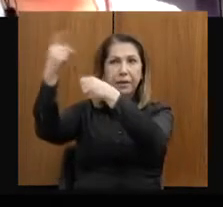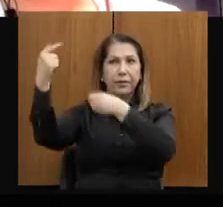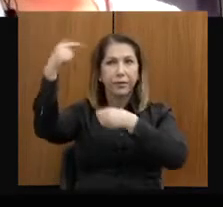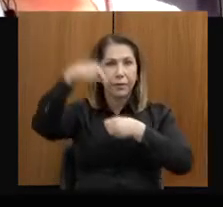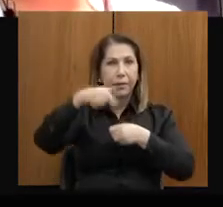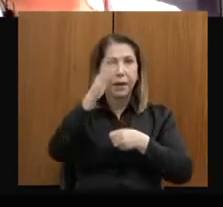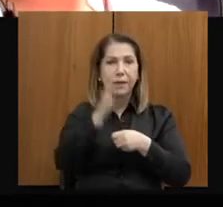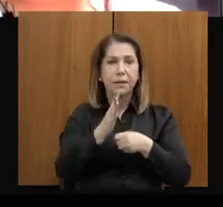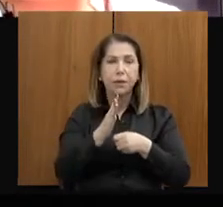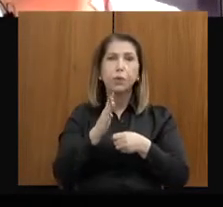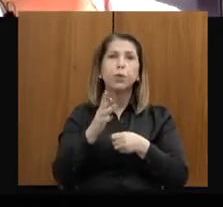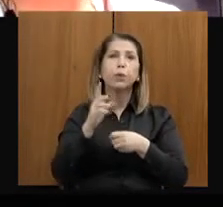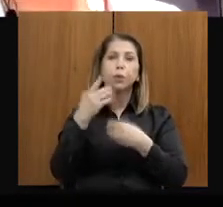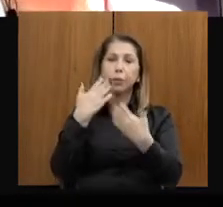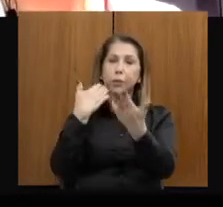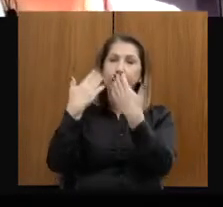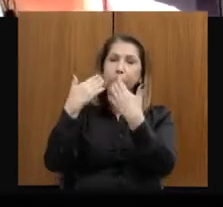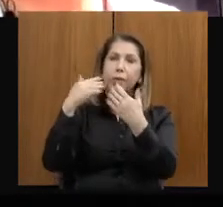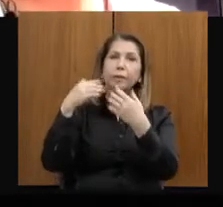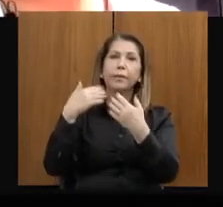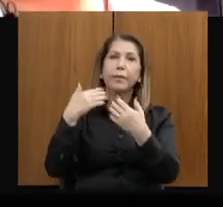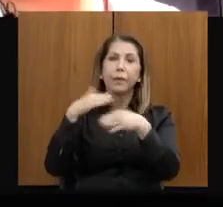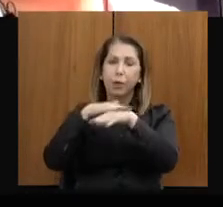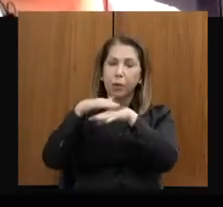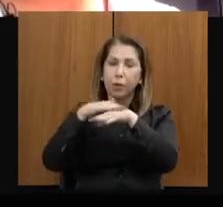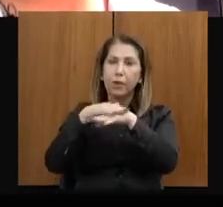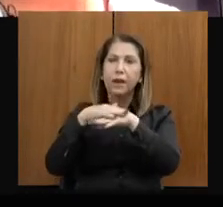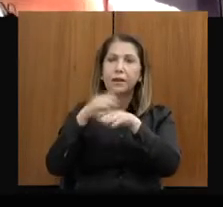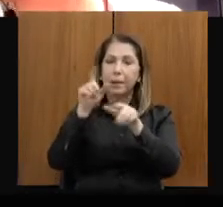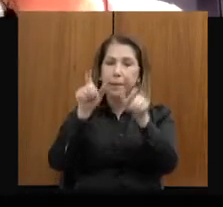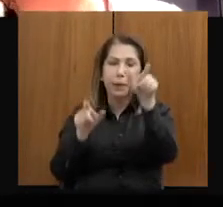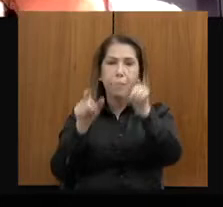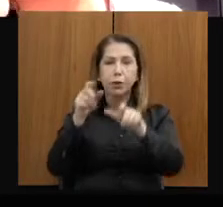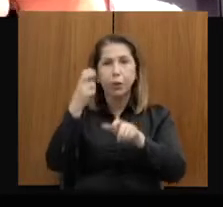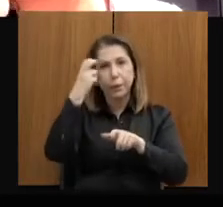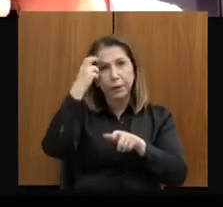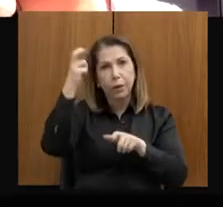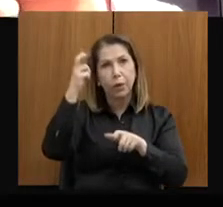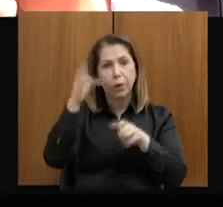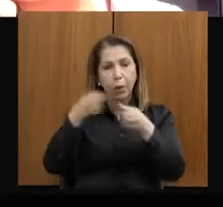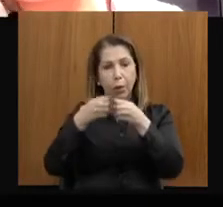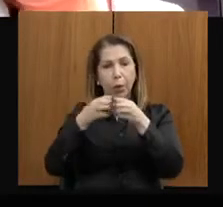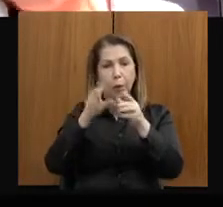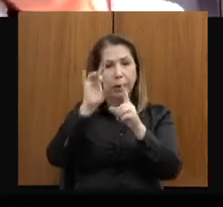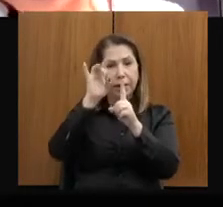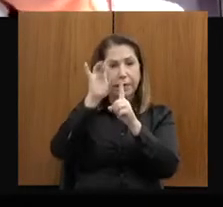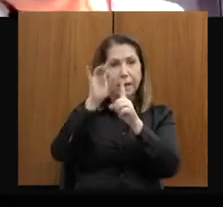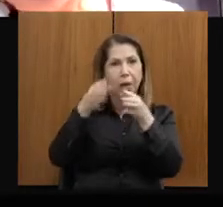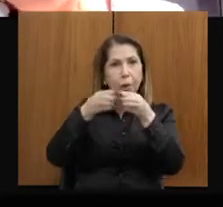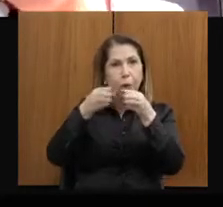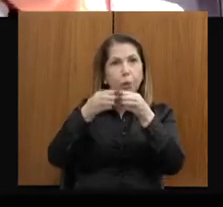ter um diálogo muito muito próximo né de intelectuais e dessas elites